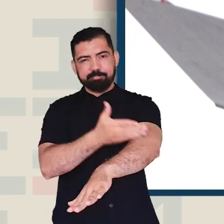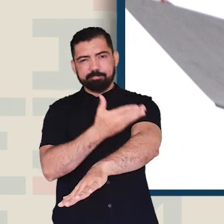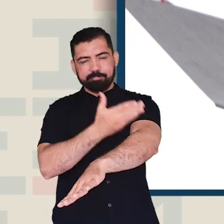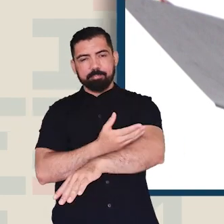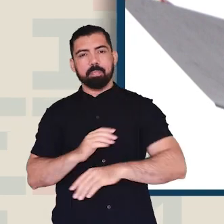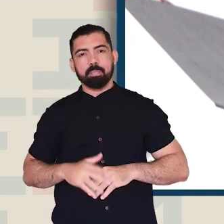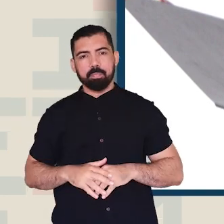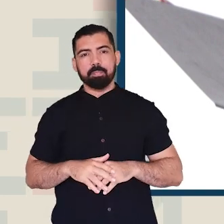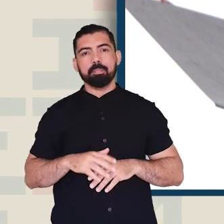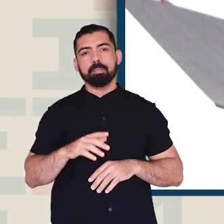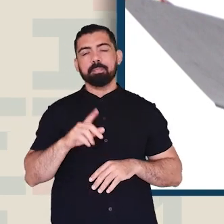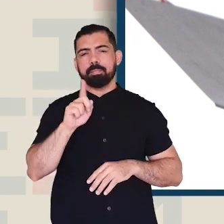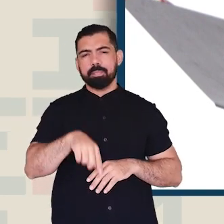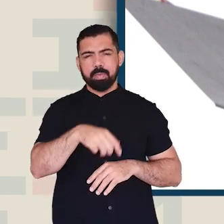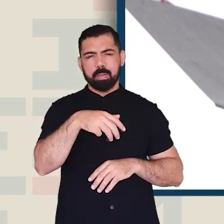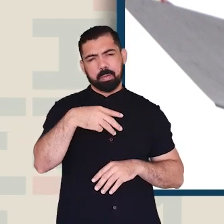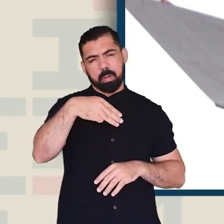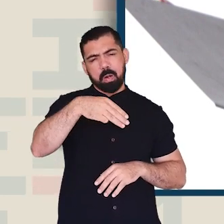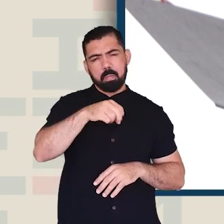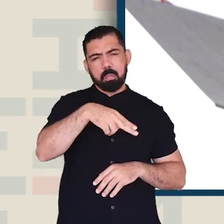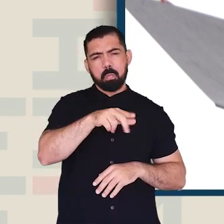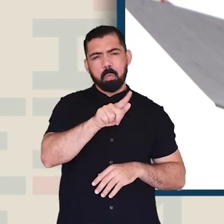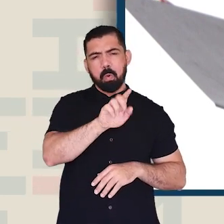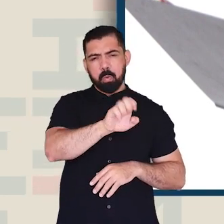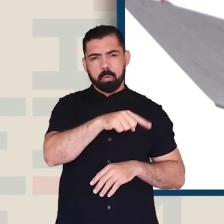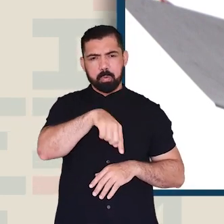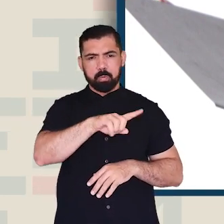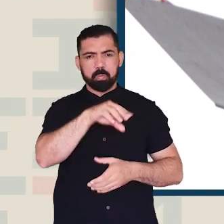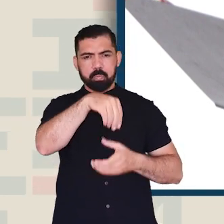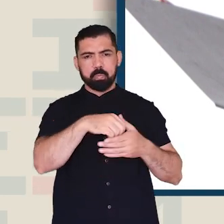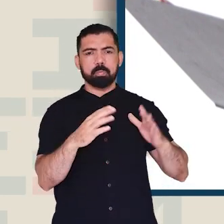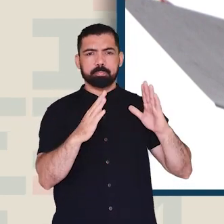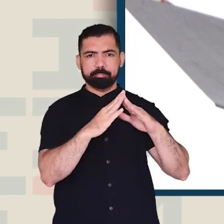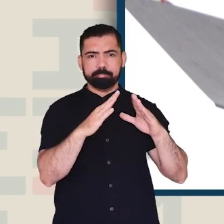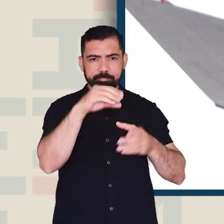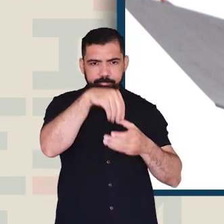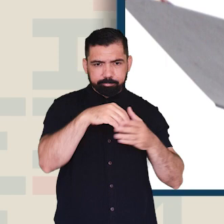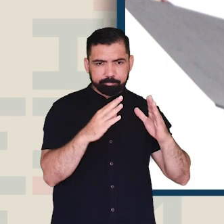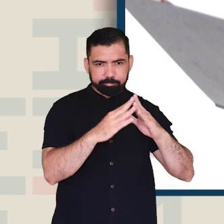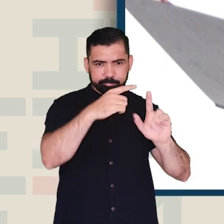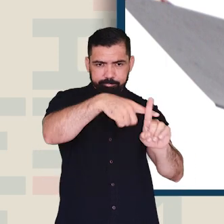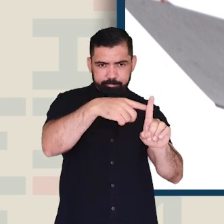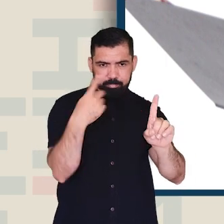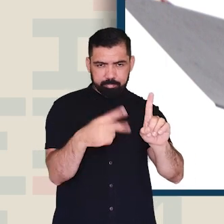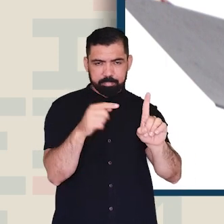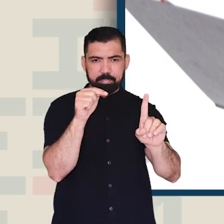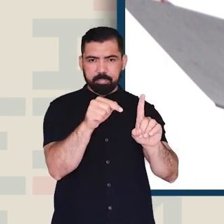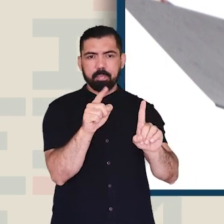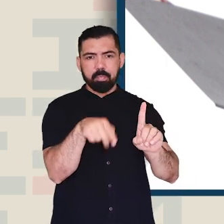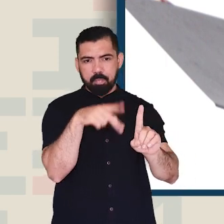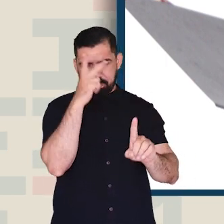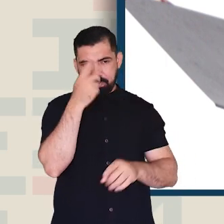os monges beneditinos e moravam nos seus conventos, né? Então eram mais